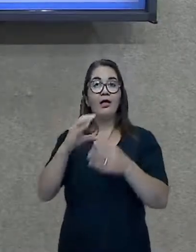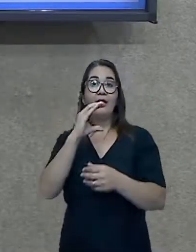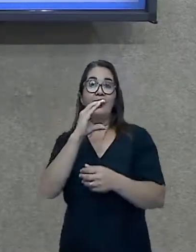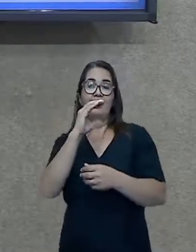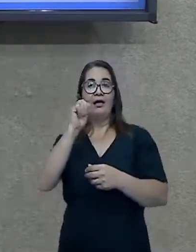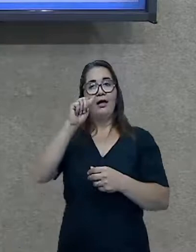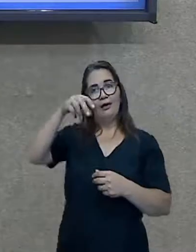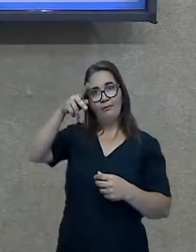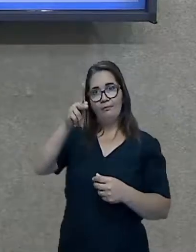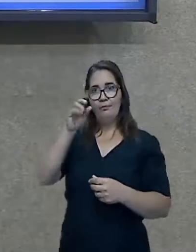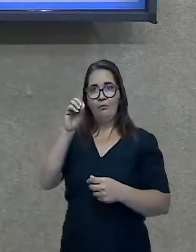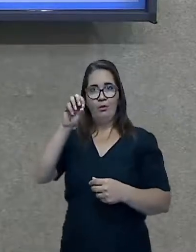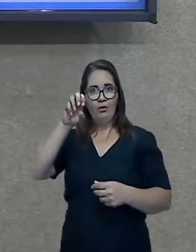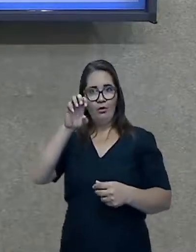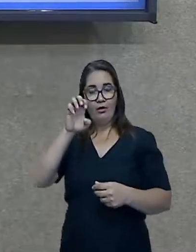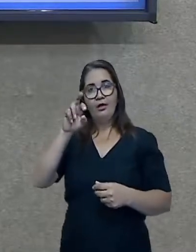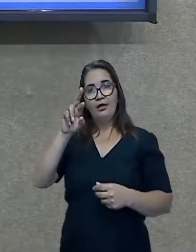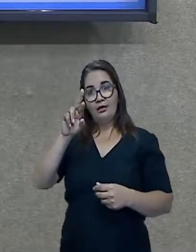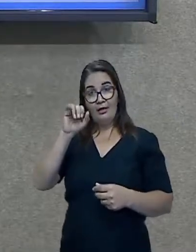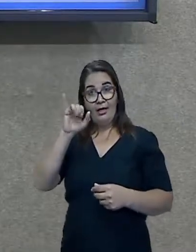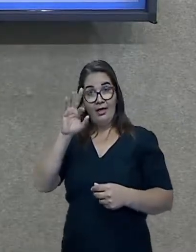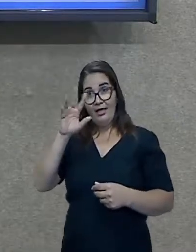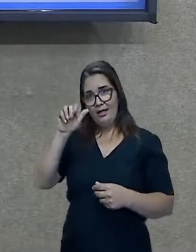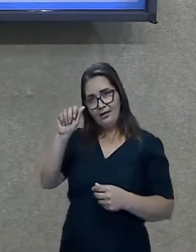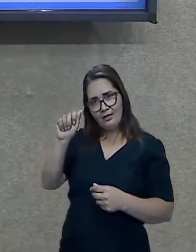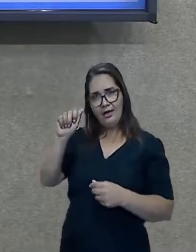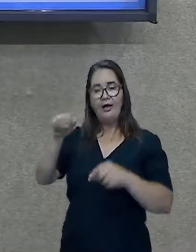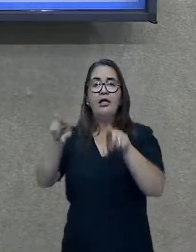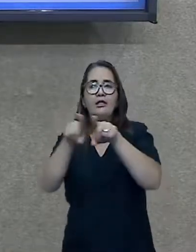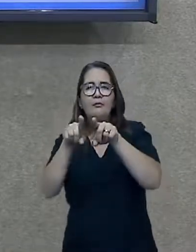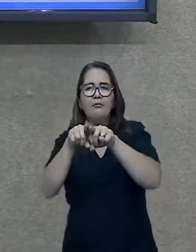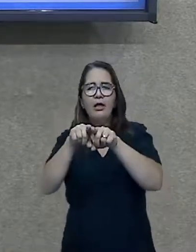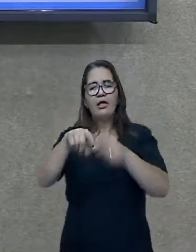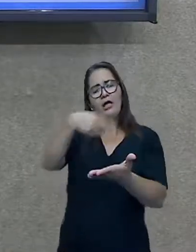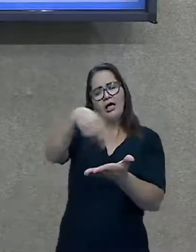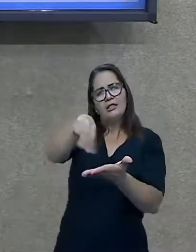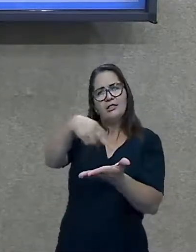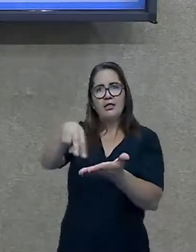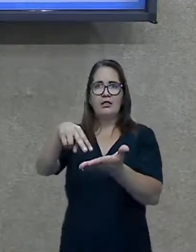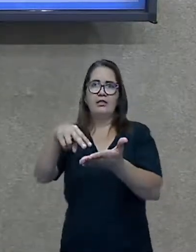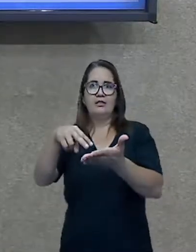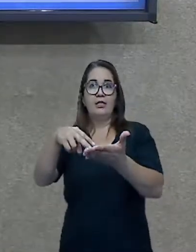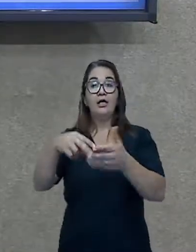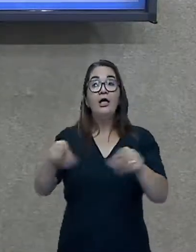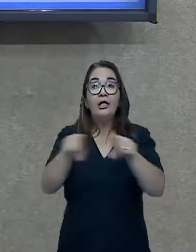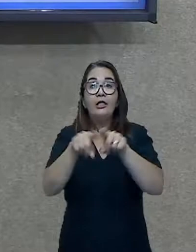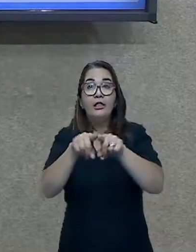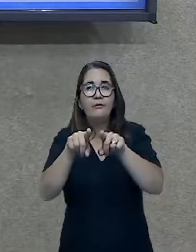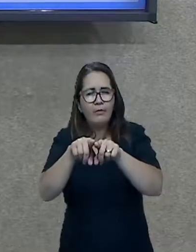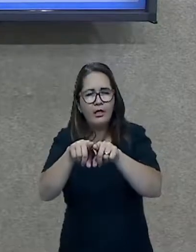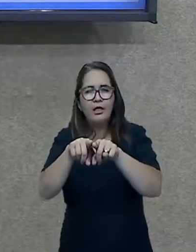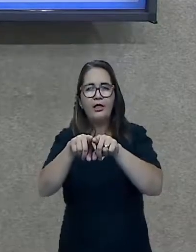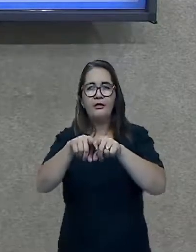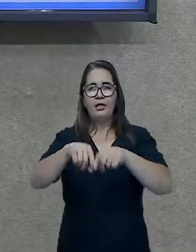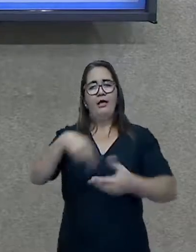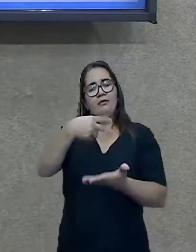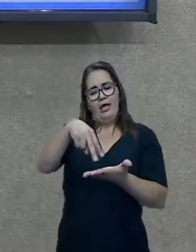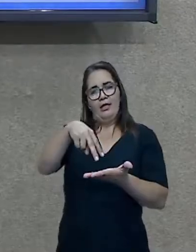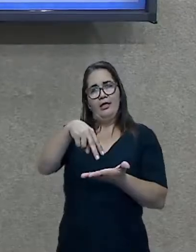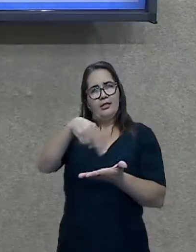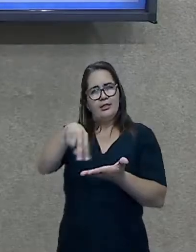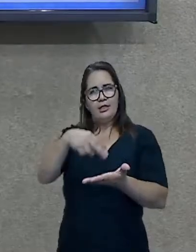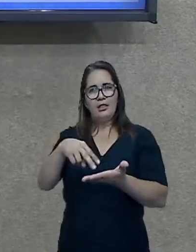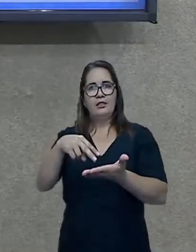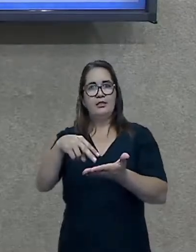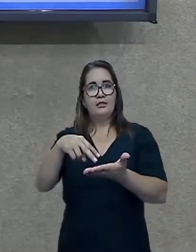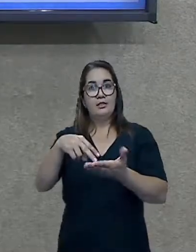rito religioso. Uma das características da cultura iorubá atual são os trajes elaborados, estilo esse que eu